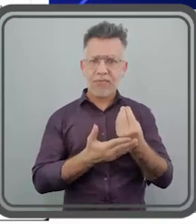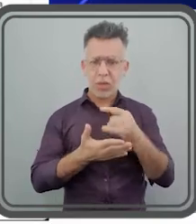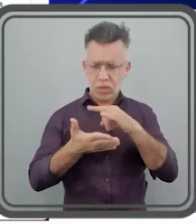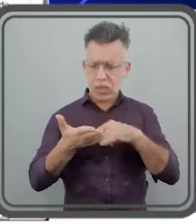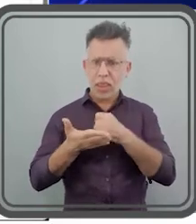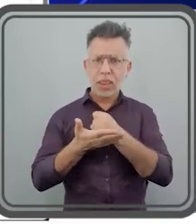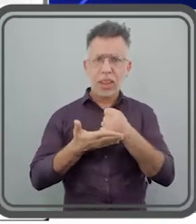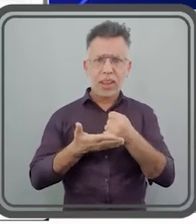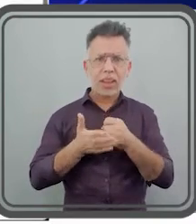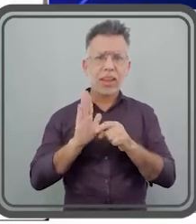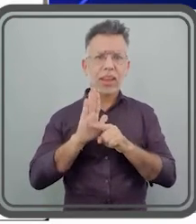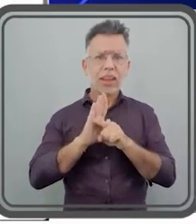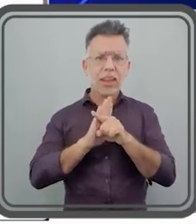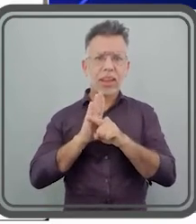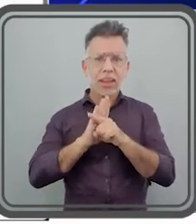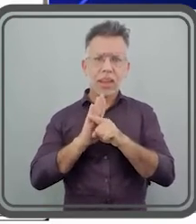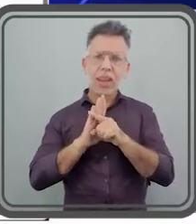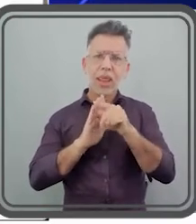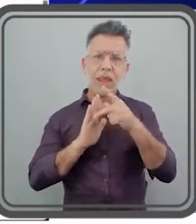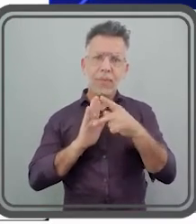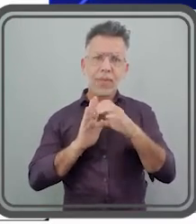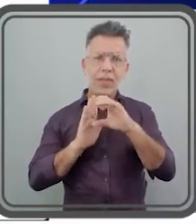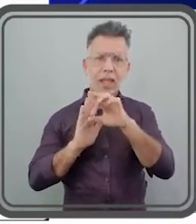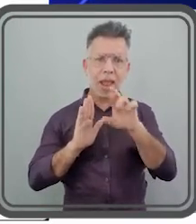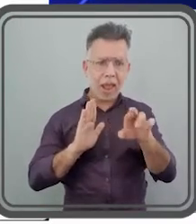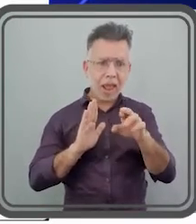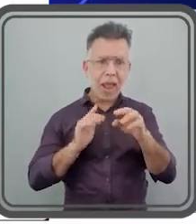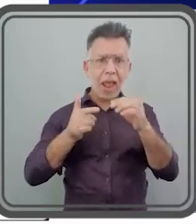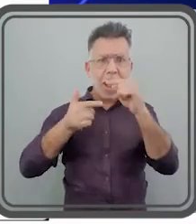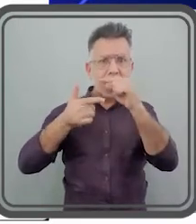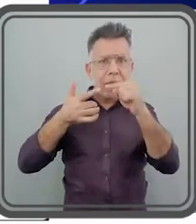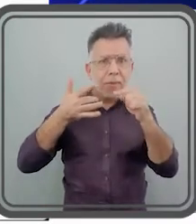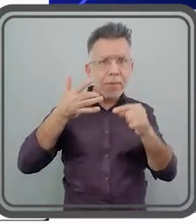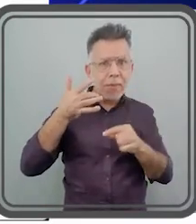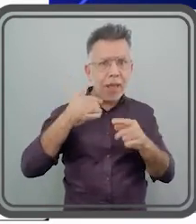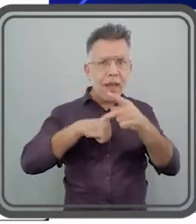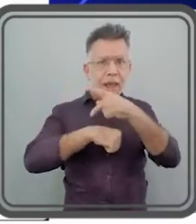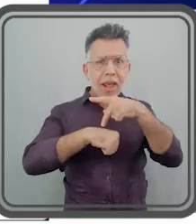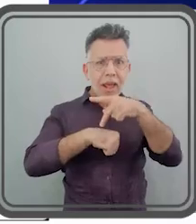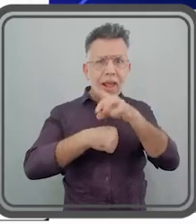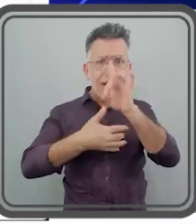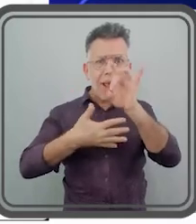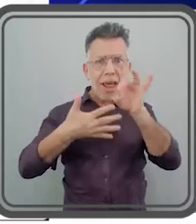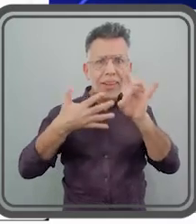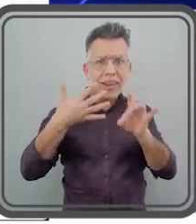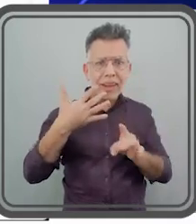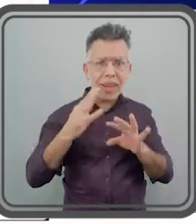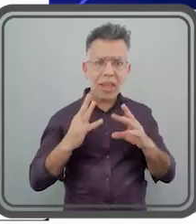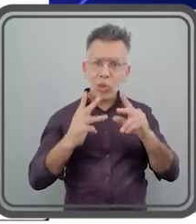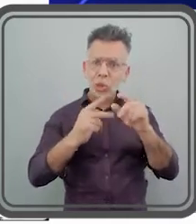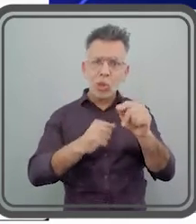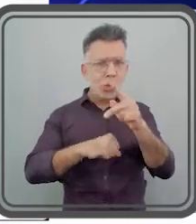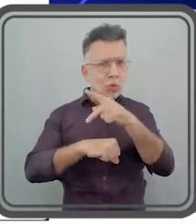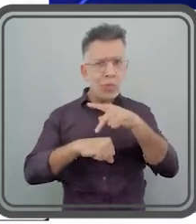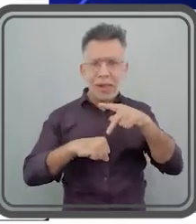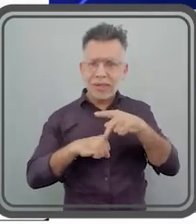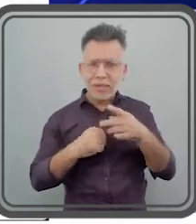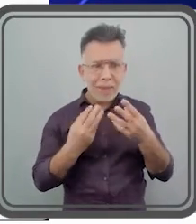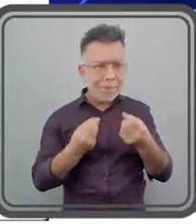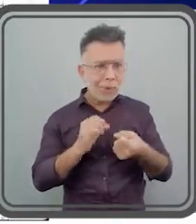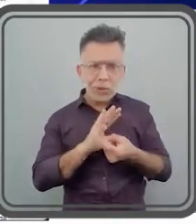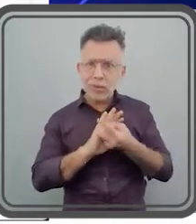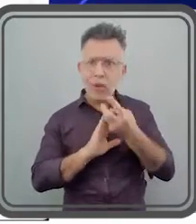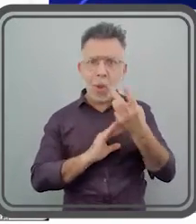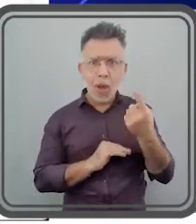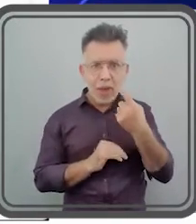PCR Não preciso e ele traz país por país muito interessante que ela tem todos os países aqui ó muita